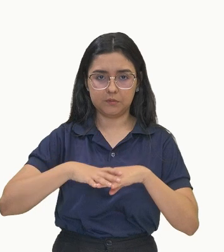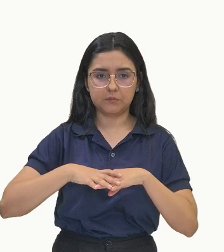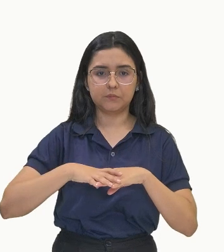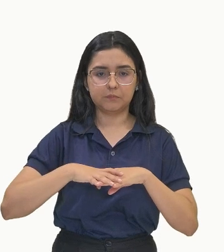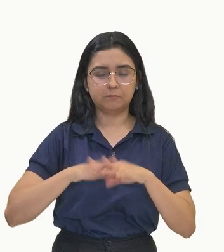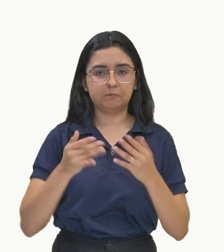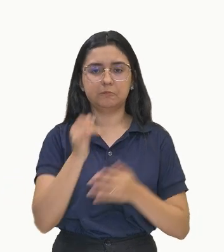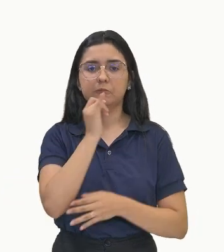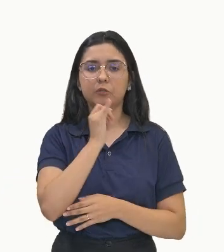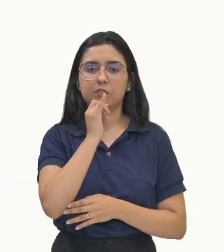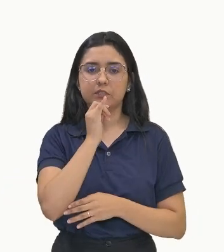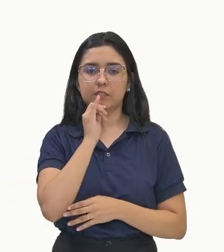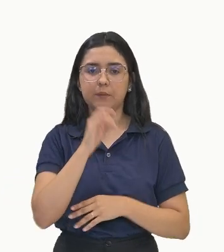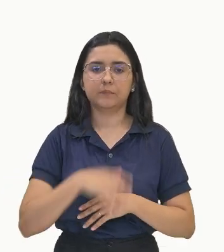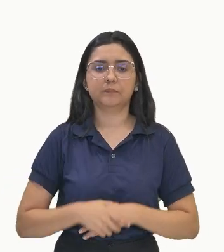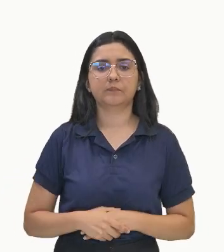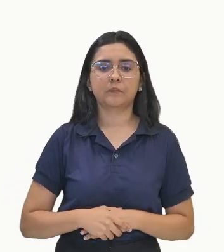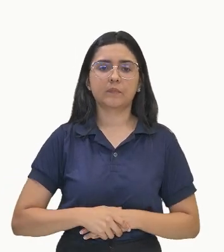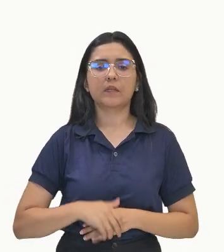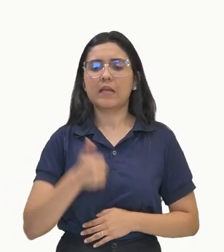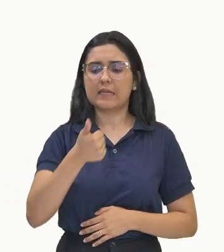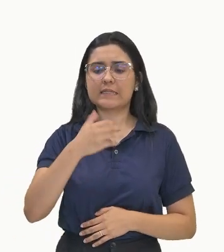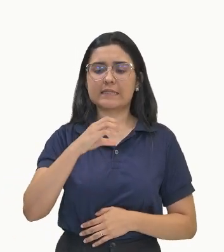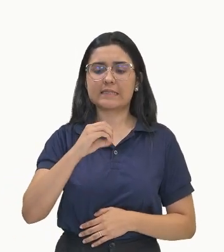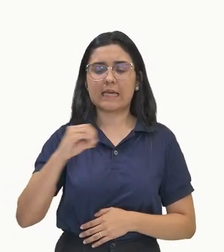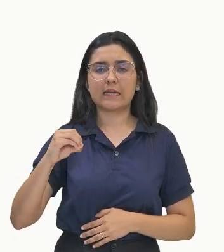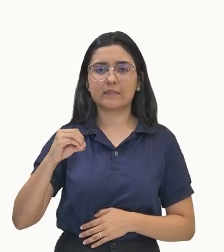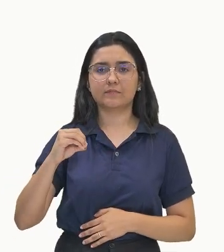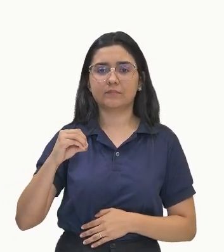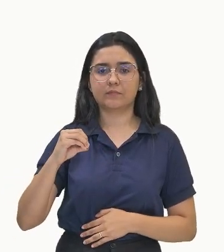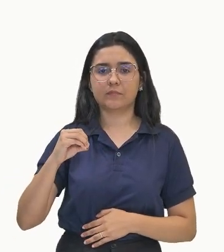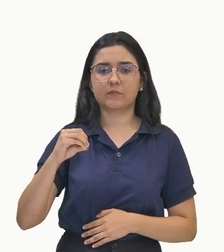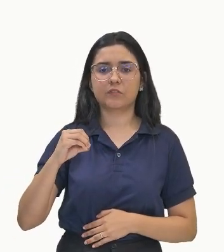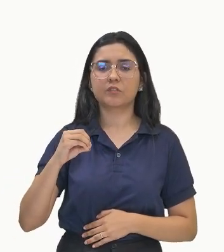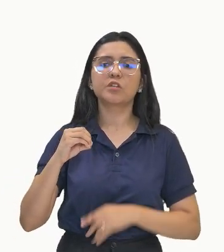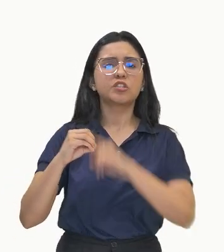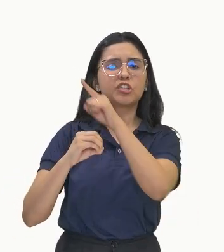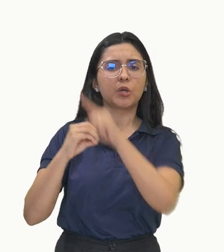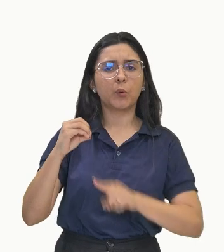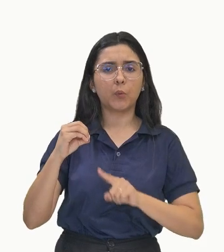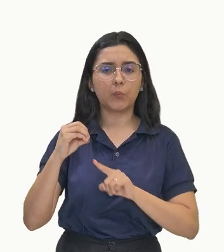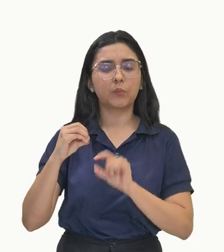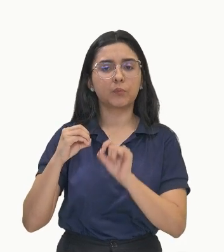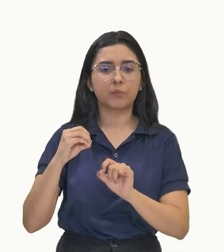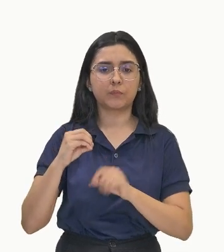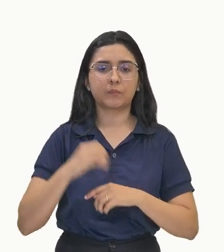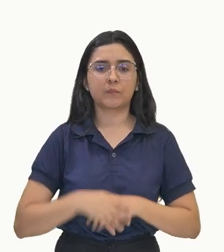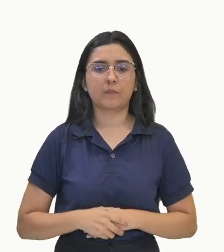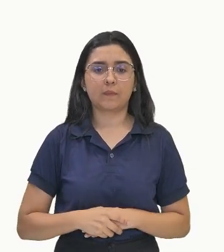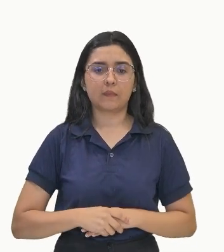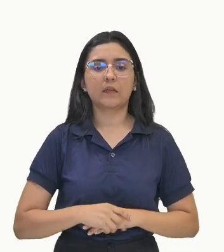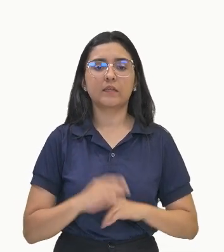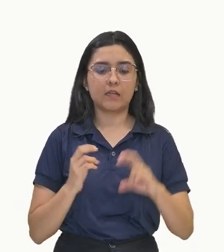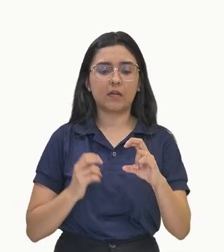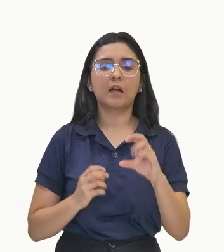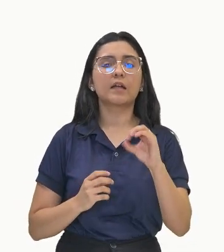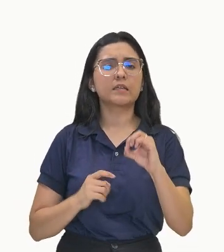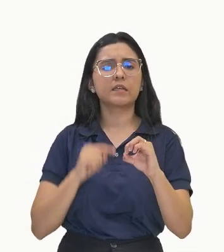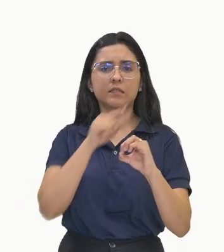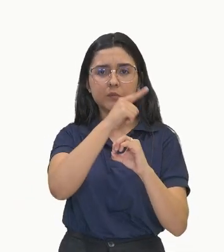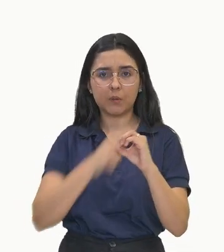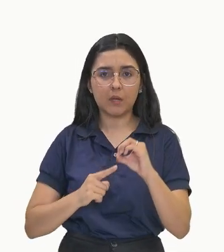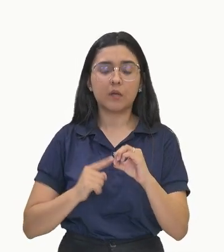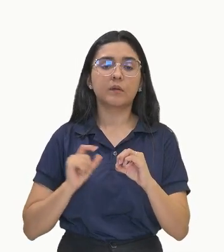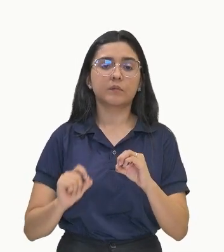se eu cortar aqui o 100, né, cortar um 0 e cortar com outro 0, porque esse